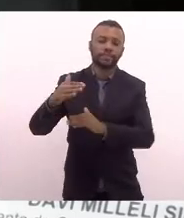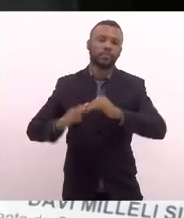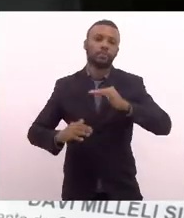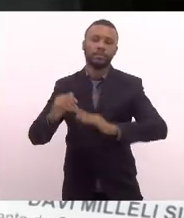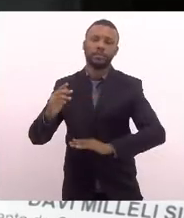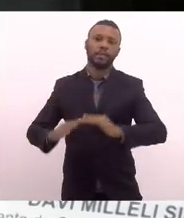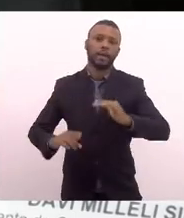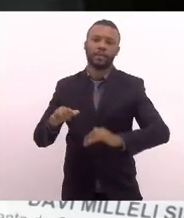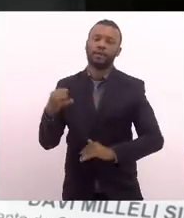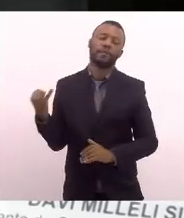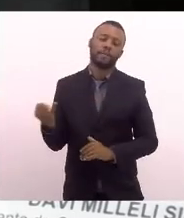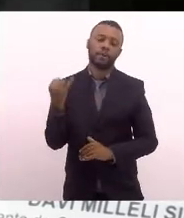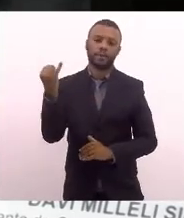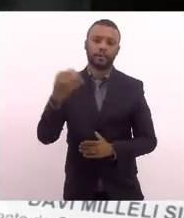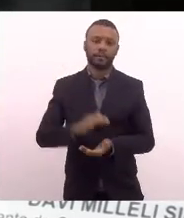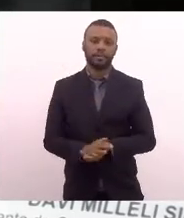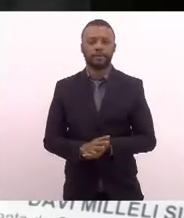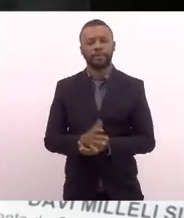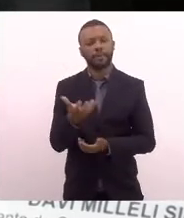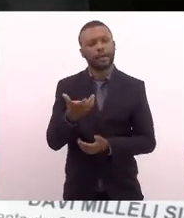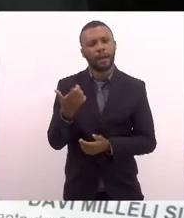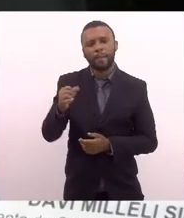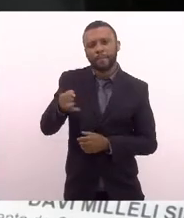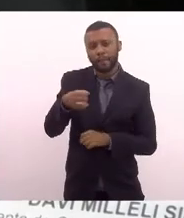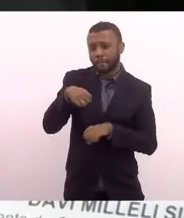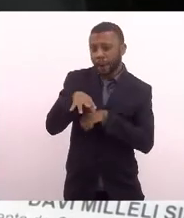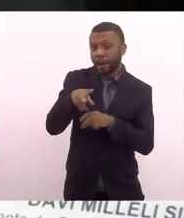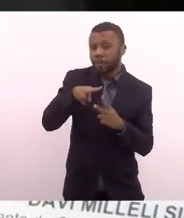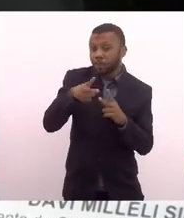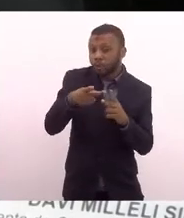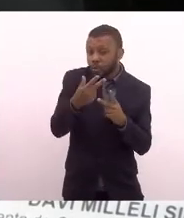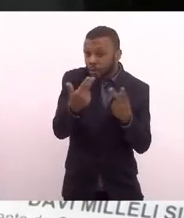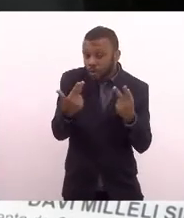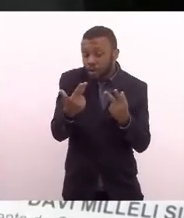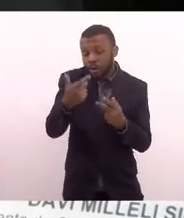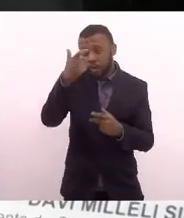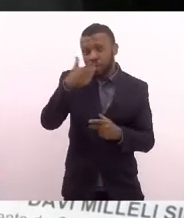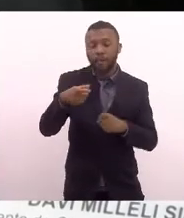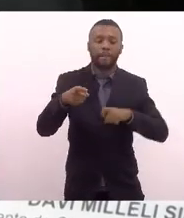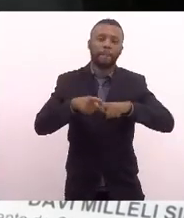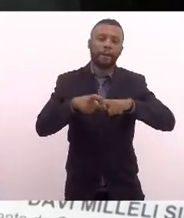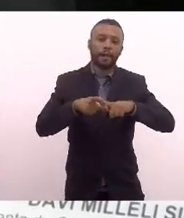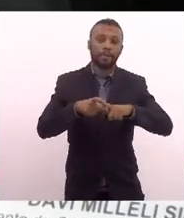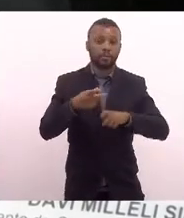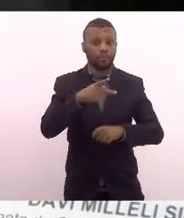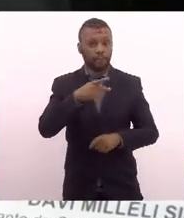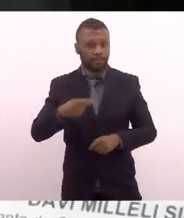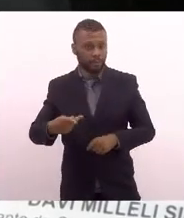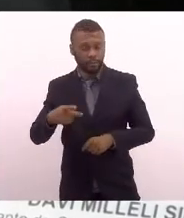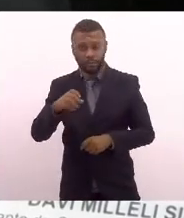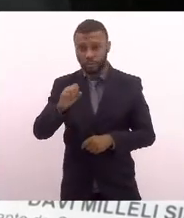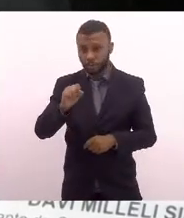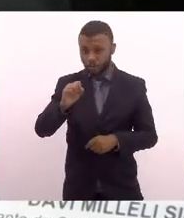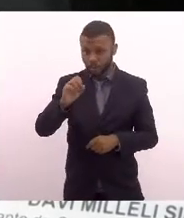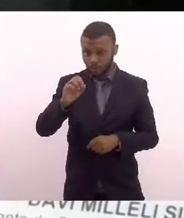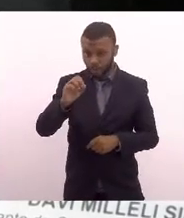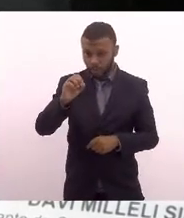fundamental. Queria falar só mais duas coisas. Primeiro, que eu sou médico, sou presidente do COSEMES, mas eu